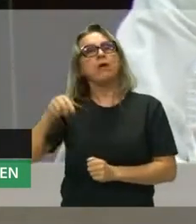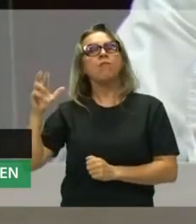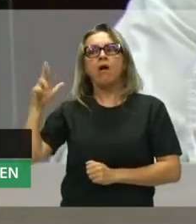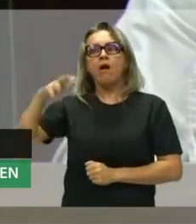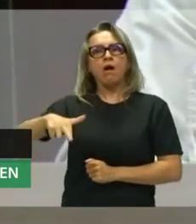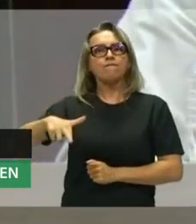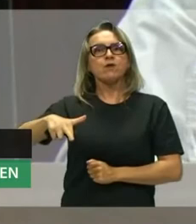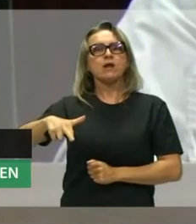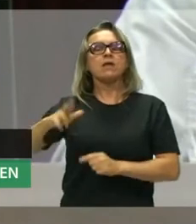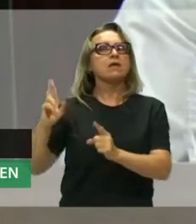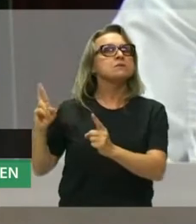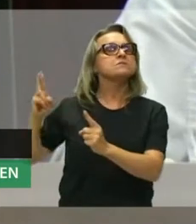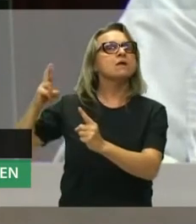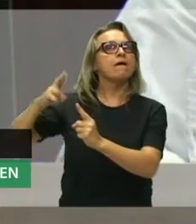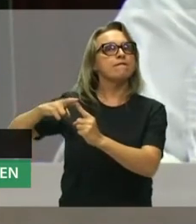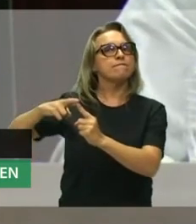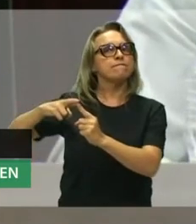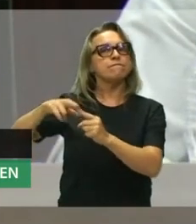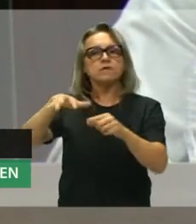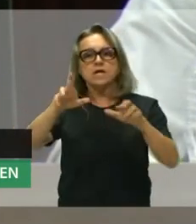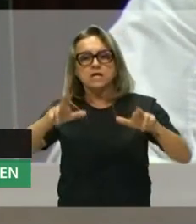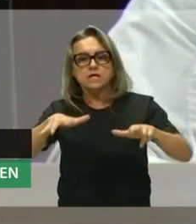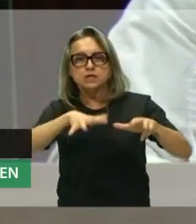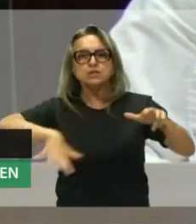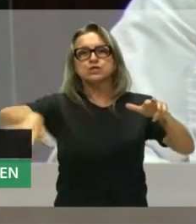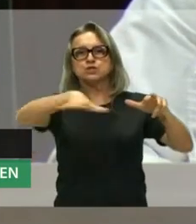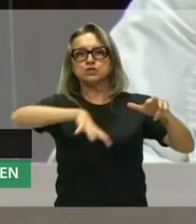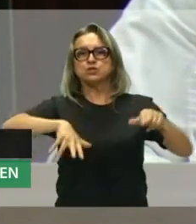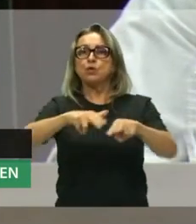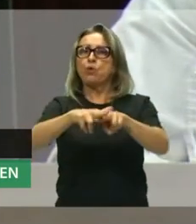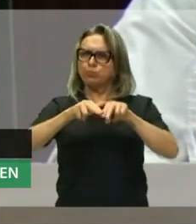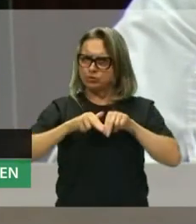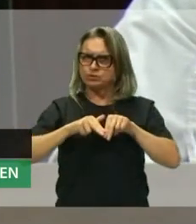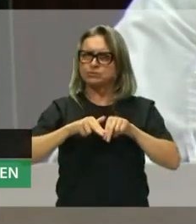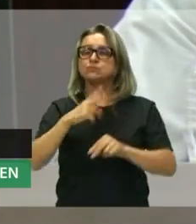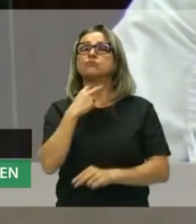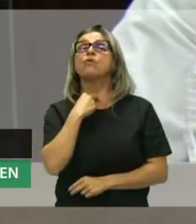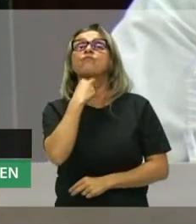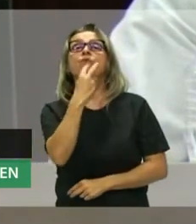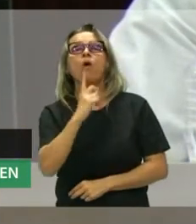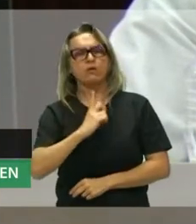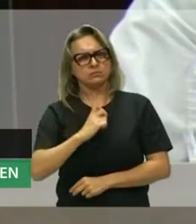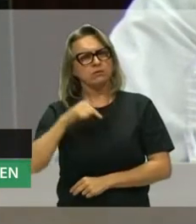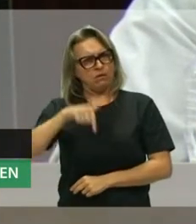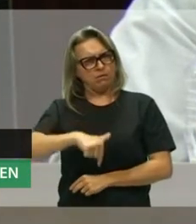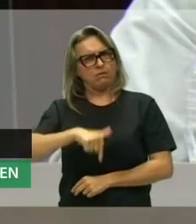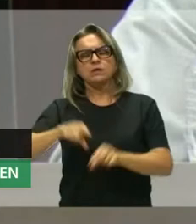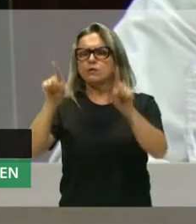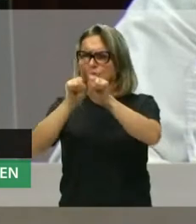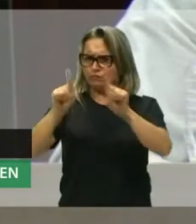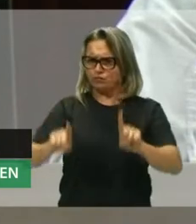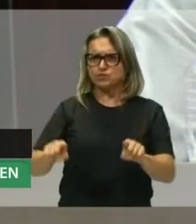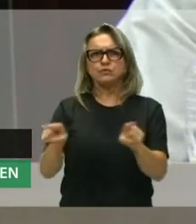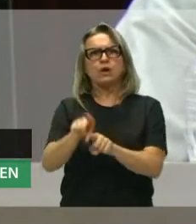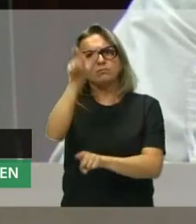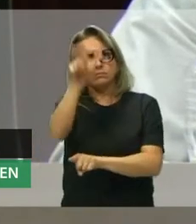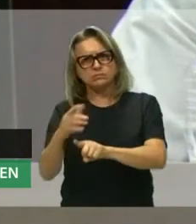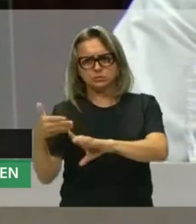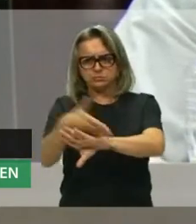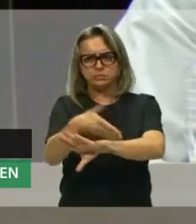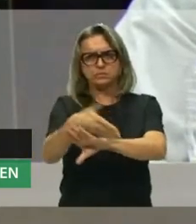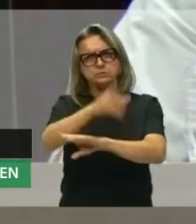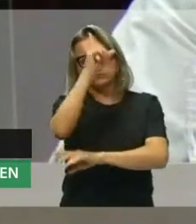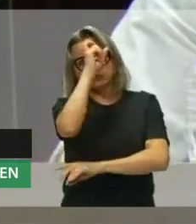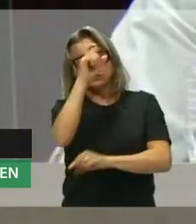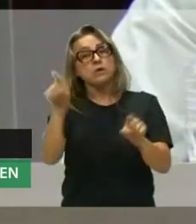região. Por isso, esta audiência dará voz aos funcionários, aos membros do hospital e também ao cidadão de